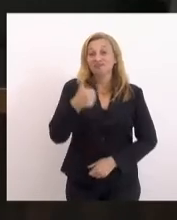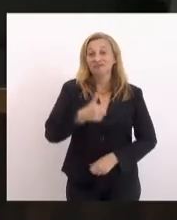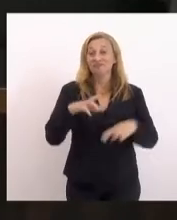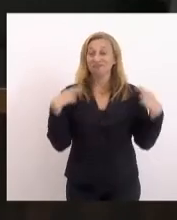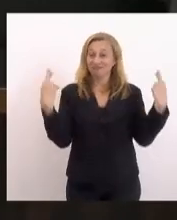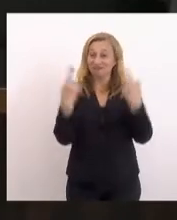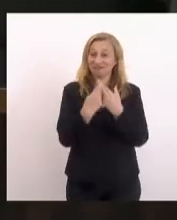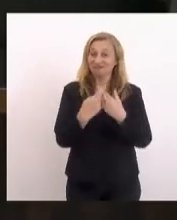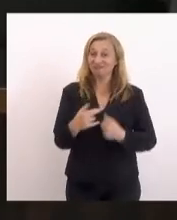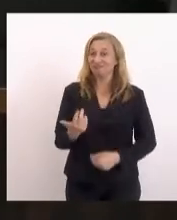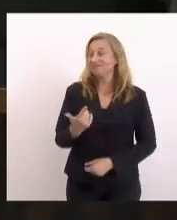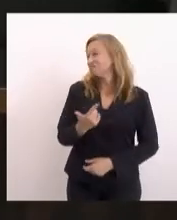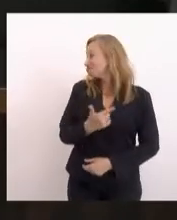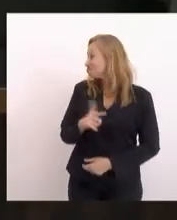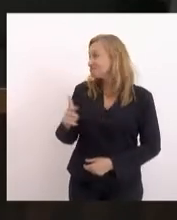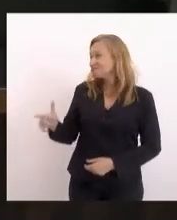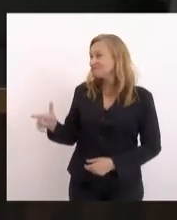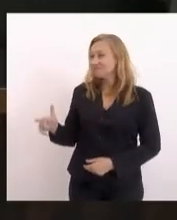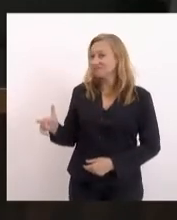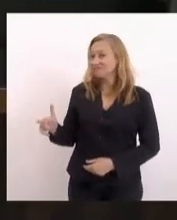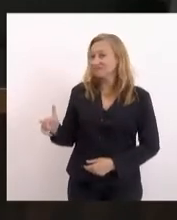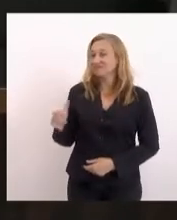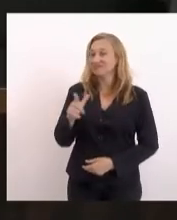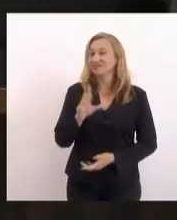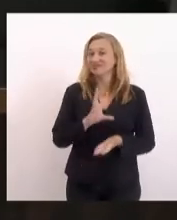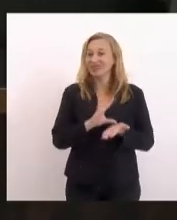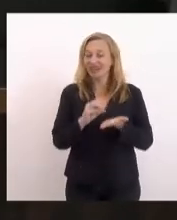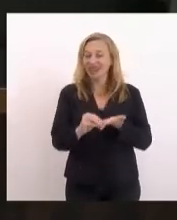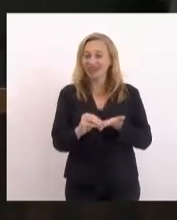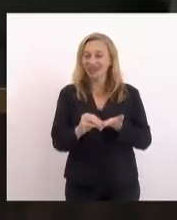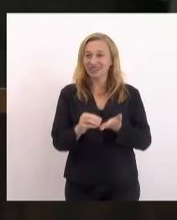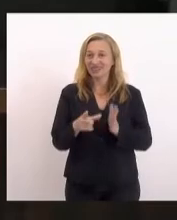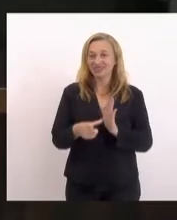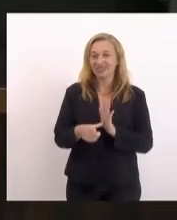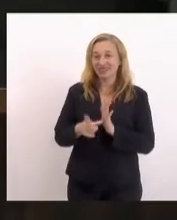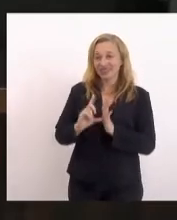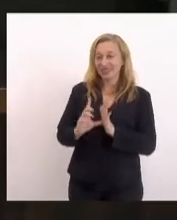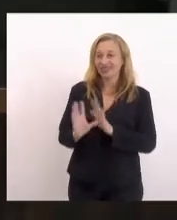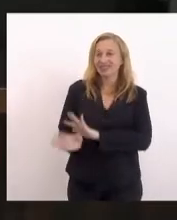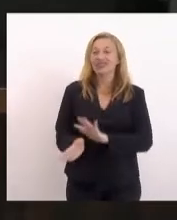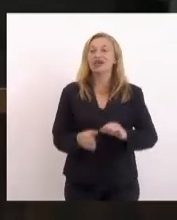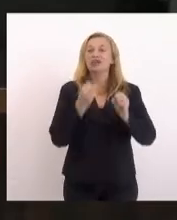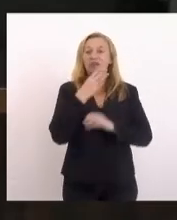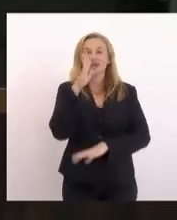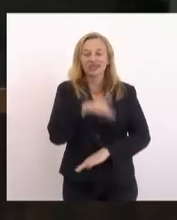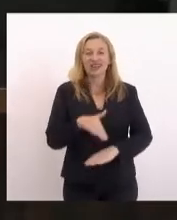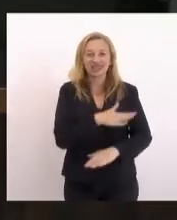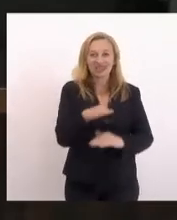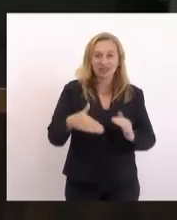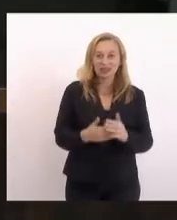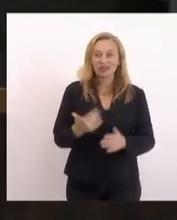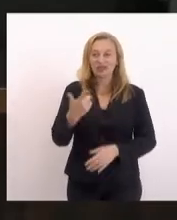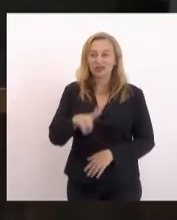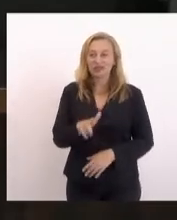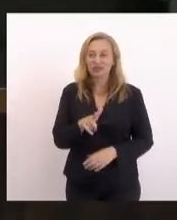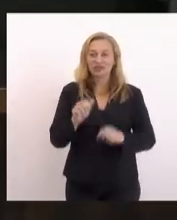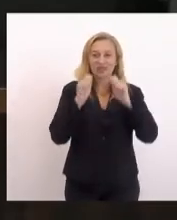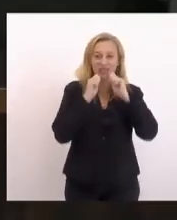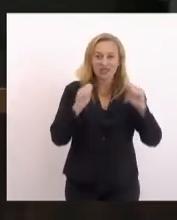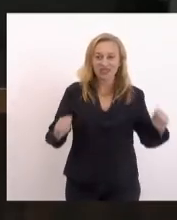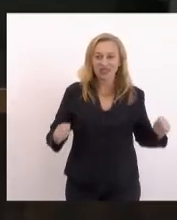não teremos a ata da sessão anterior. Mais uma vez, boa tarde a todas e todos, às